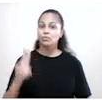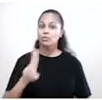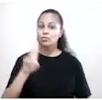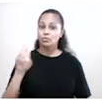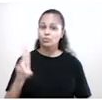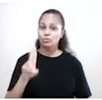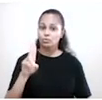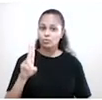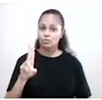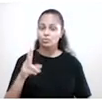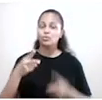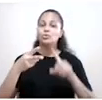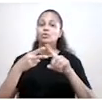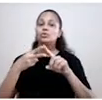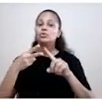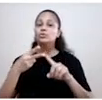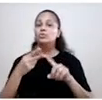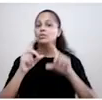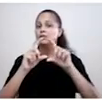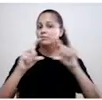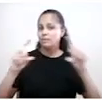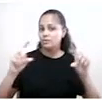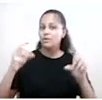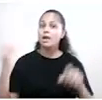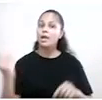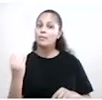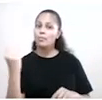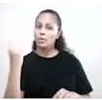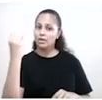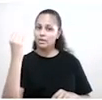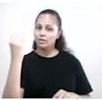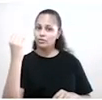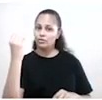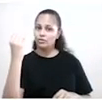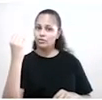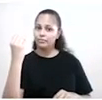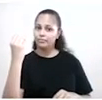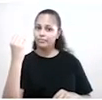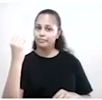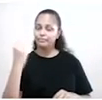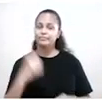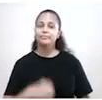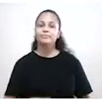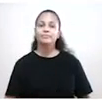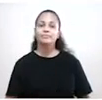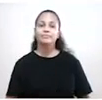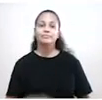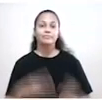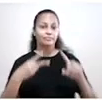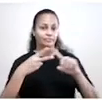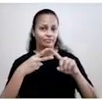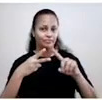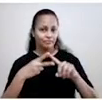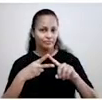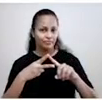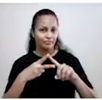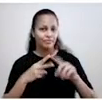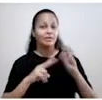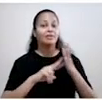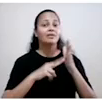o uso daquelas duas expressões extremamente importantes. A expressão since, que